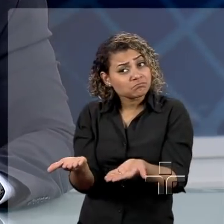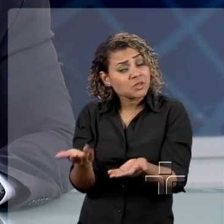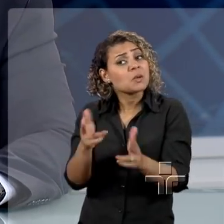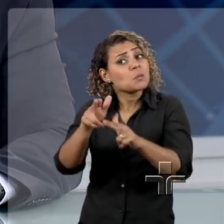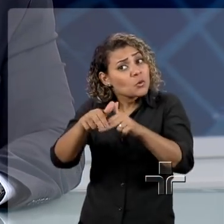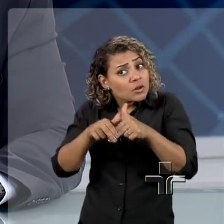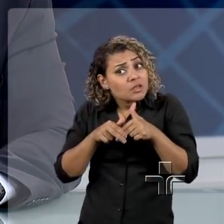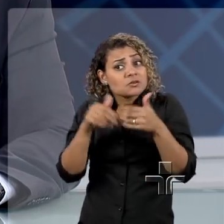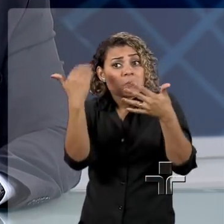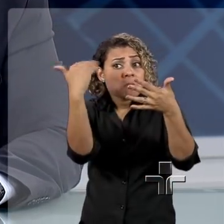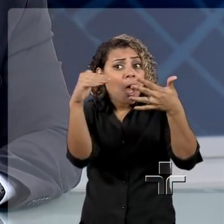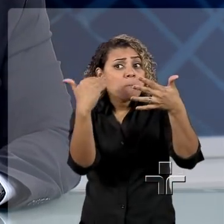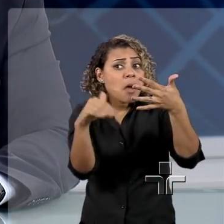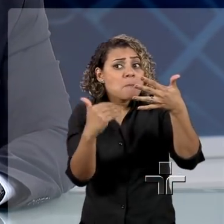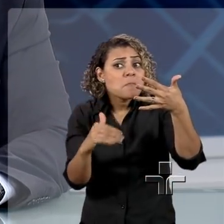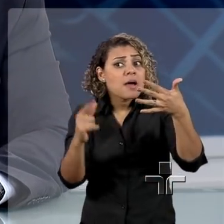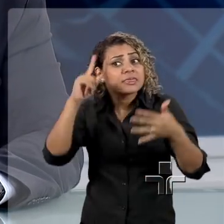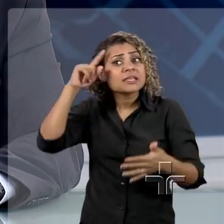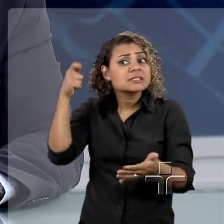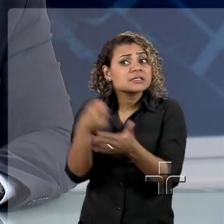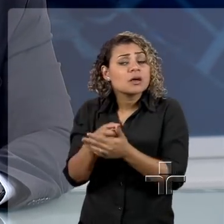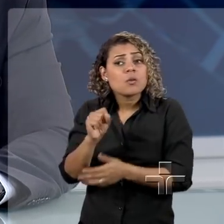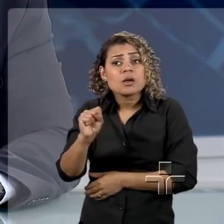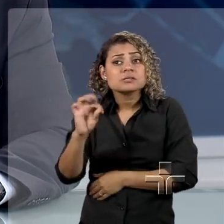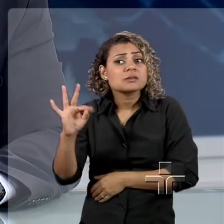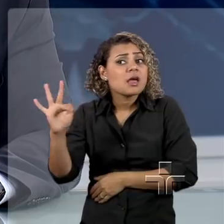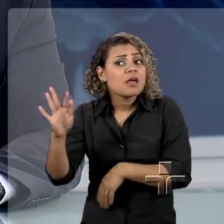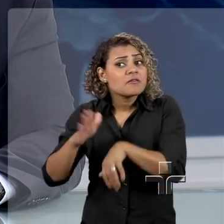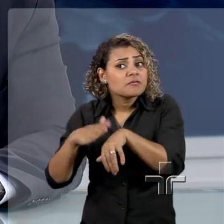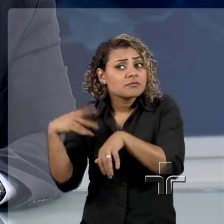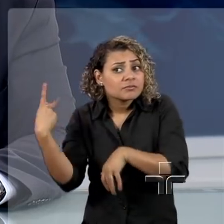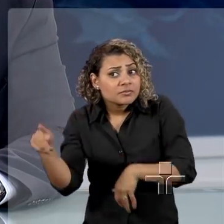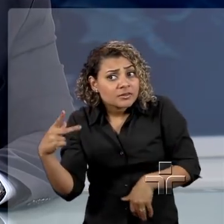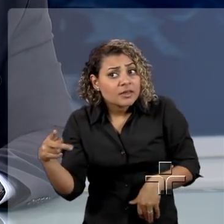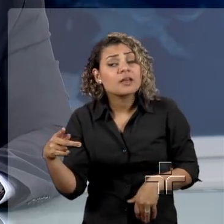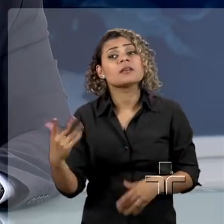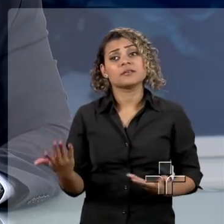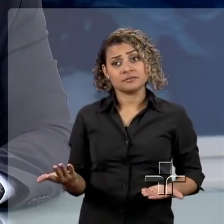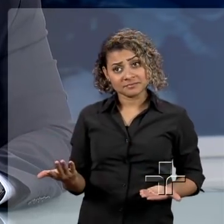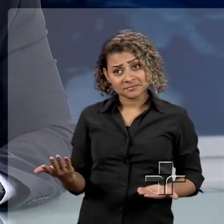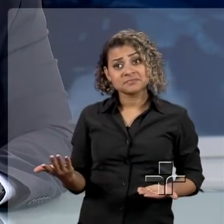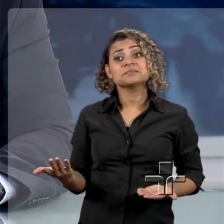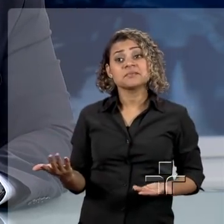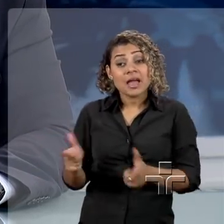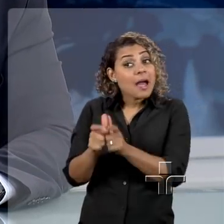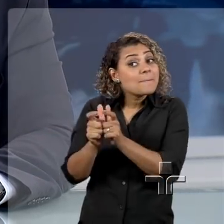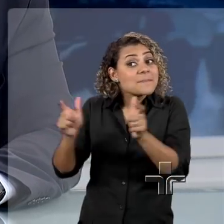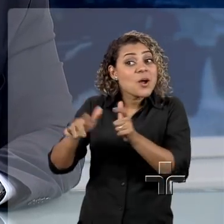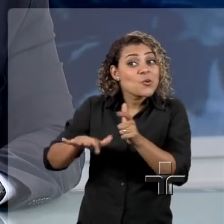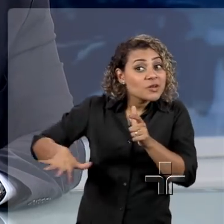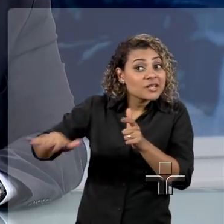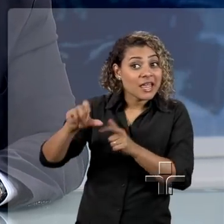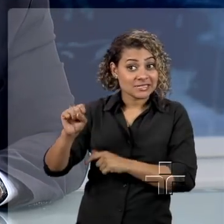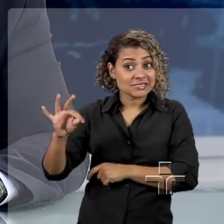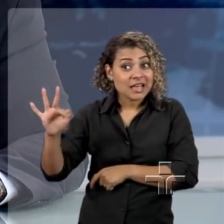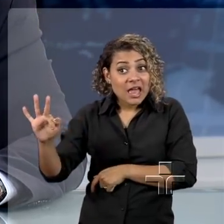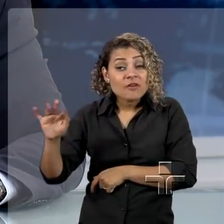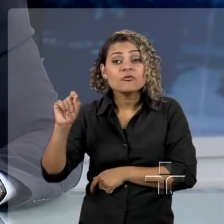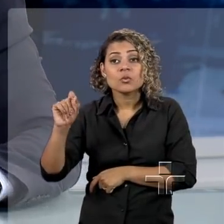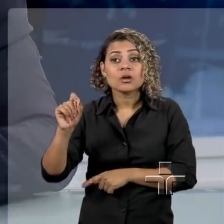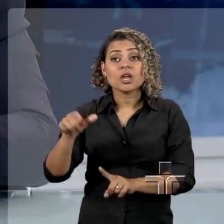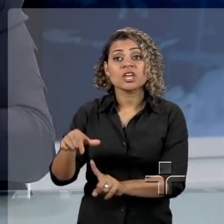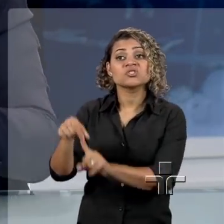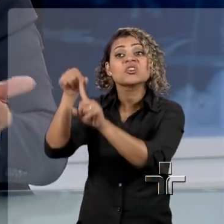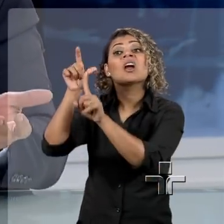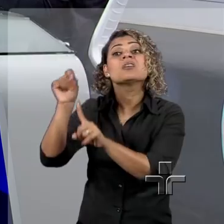incluídas aí decisões de ministros do Supremo Tribunal Federal, na maioria desse tribunal, indicados por Lula e